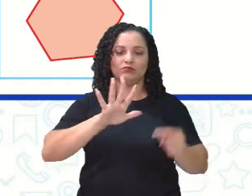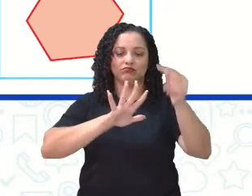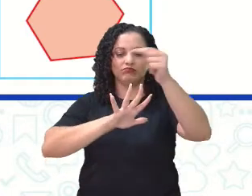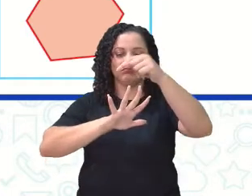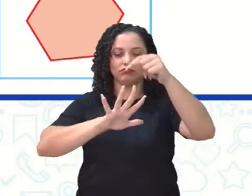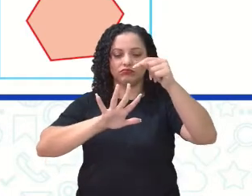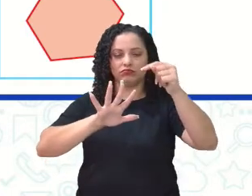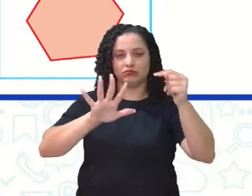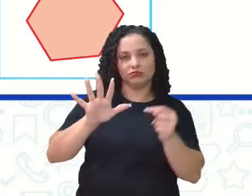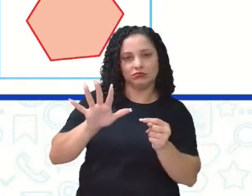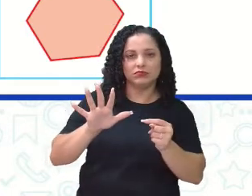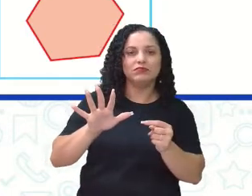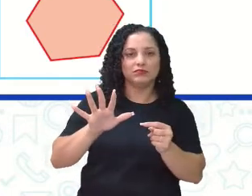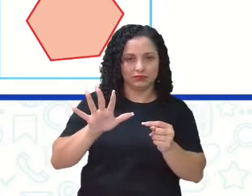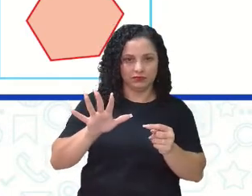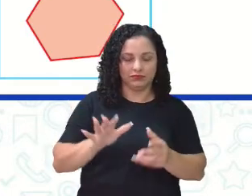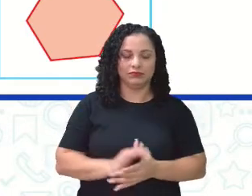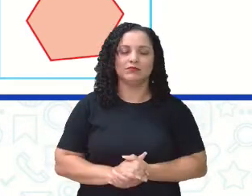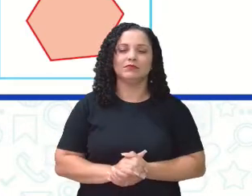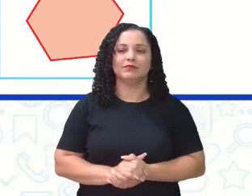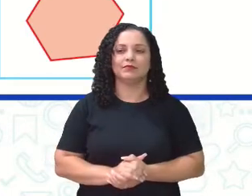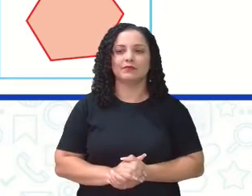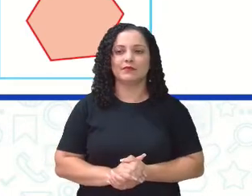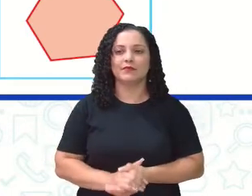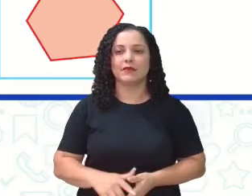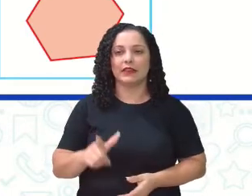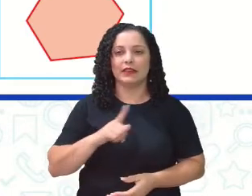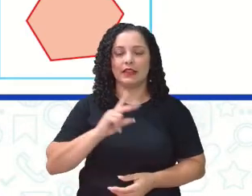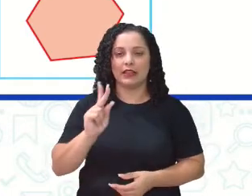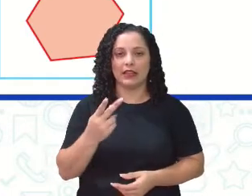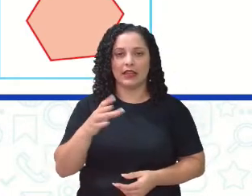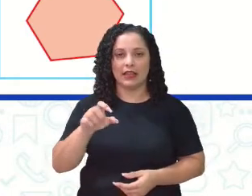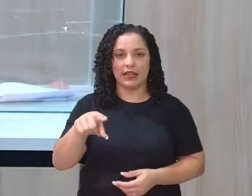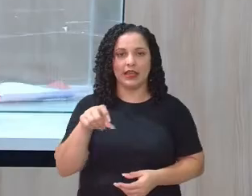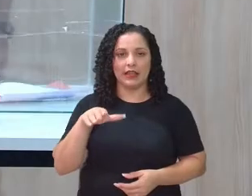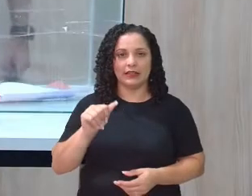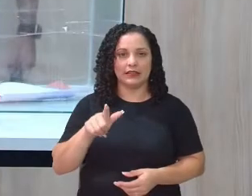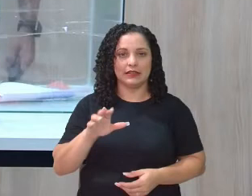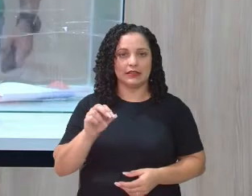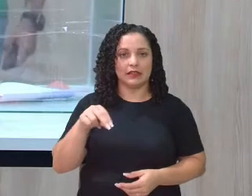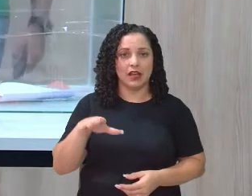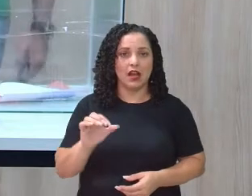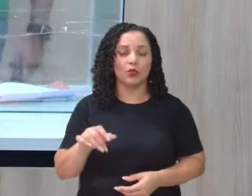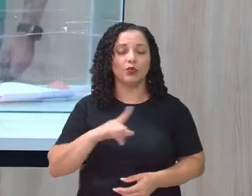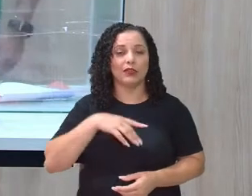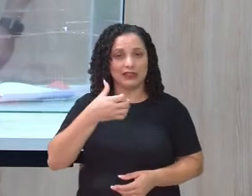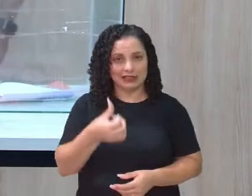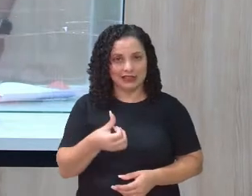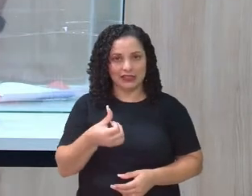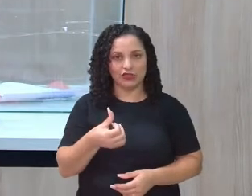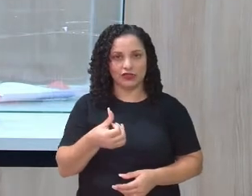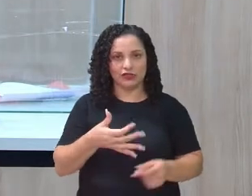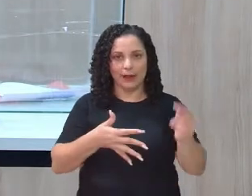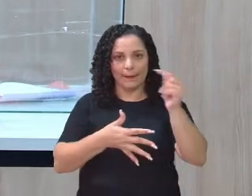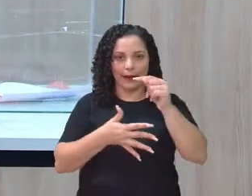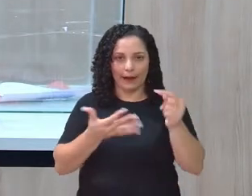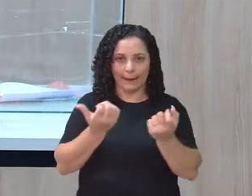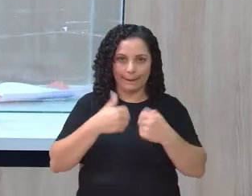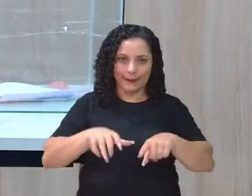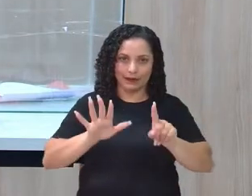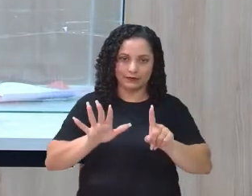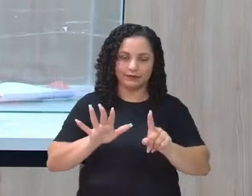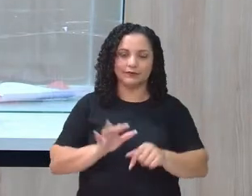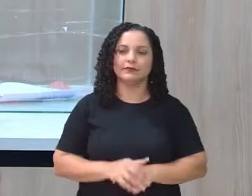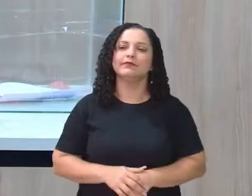consequentemente tem 5 lados. Eu tenho o hexágono, que tem 6 lados, certo? E aí eu chamei a atenção para